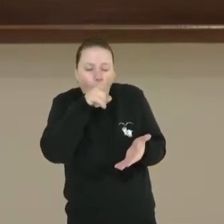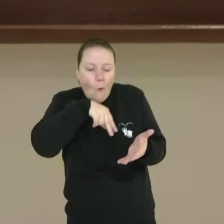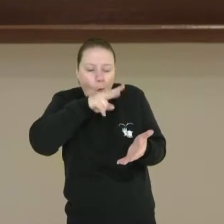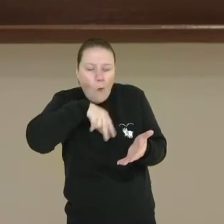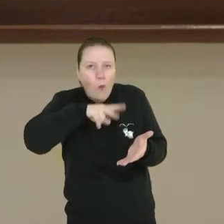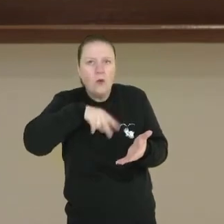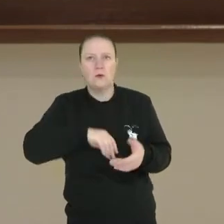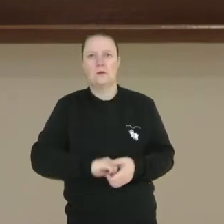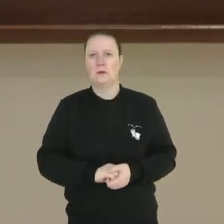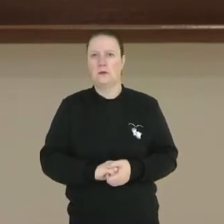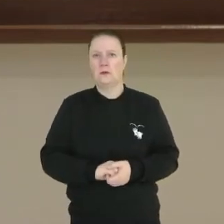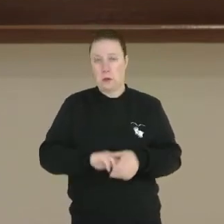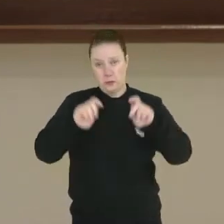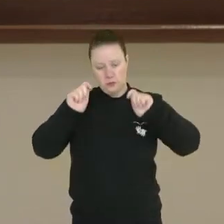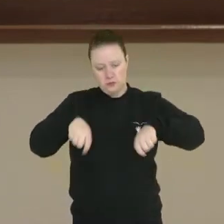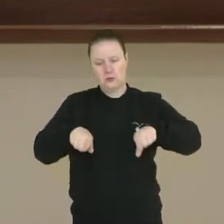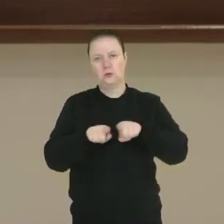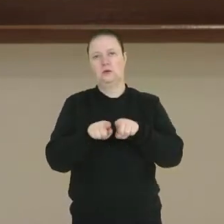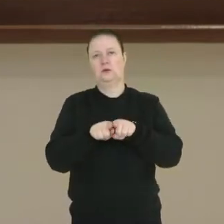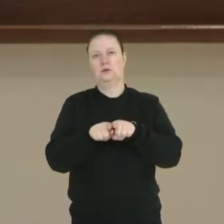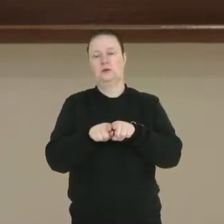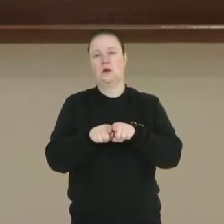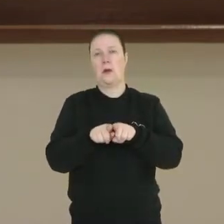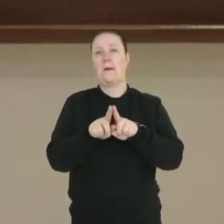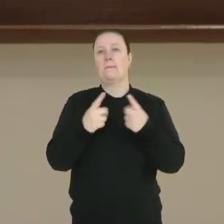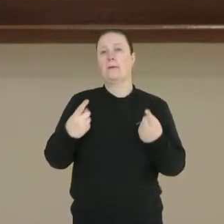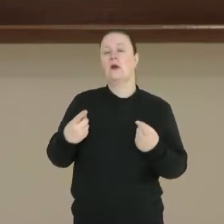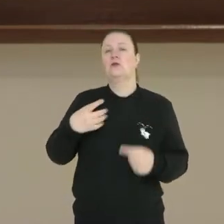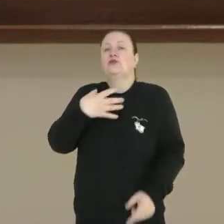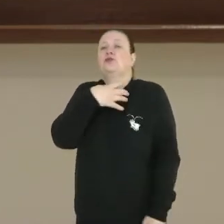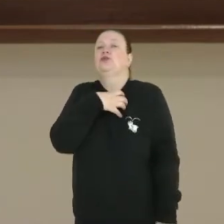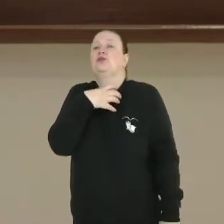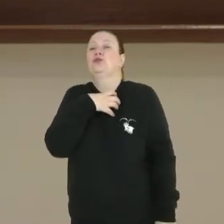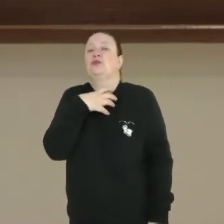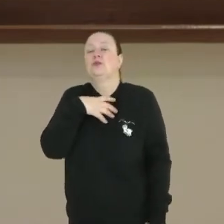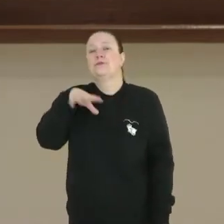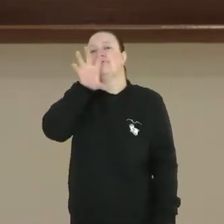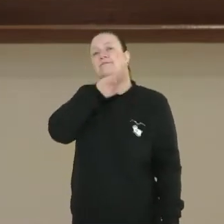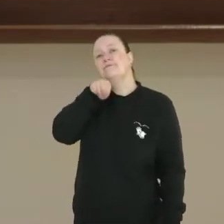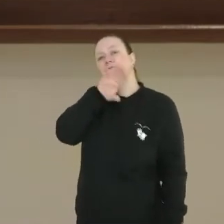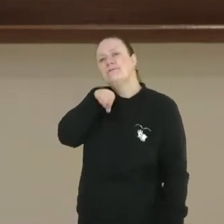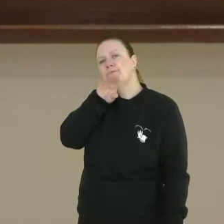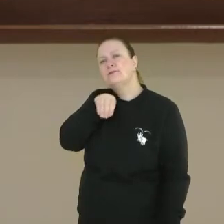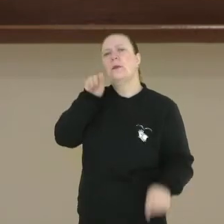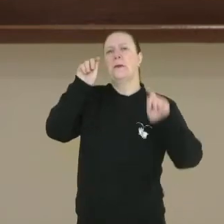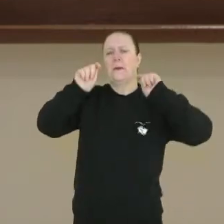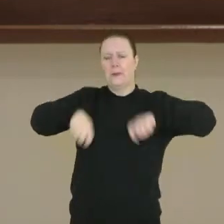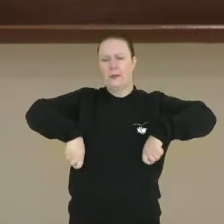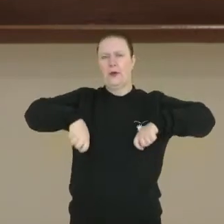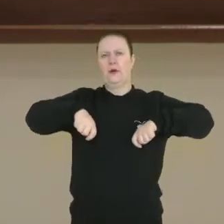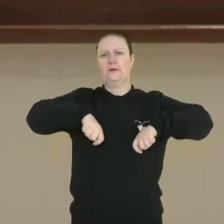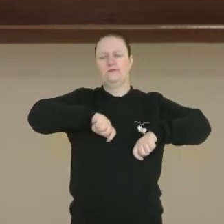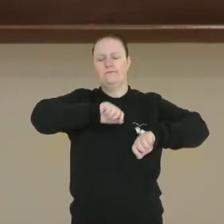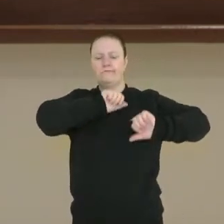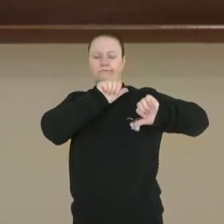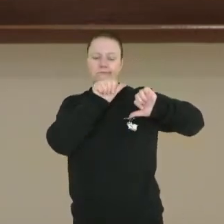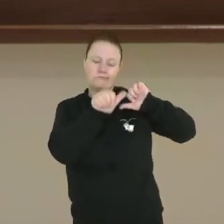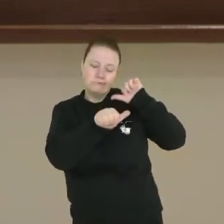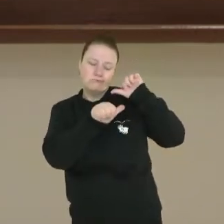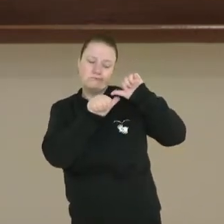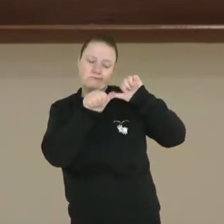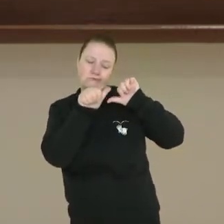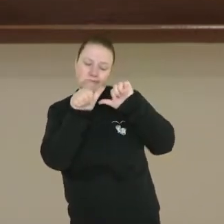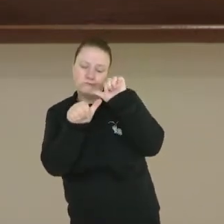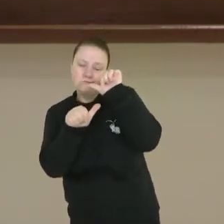na fala, né, isso pode ter várias transformações. E aquilo que eu falei sobre